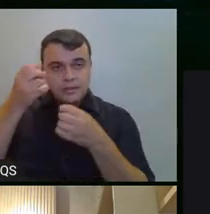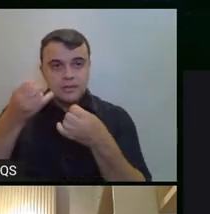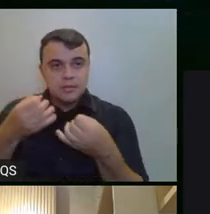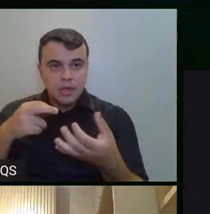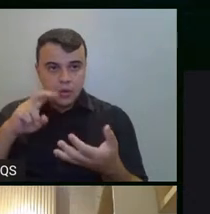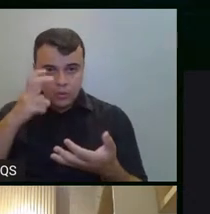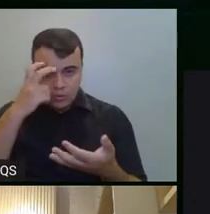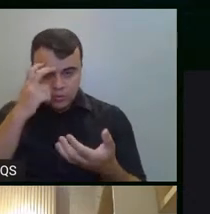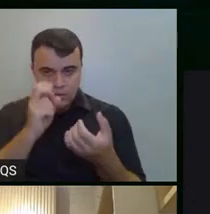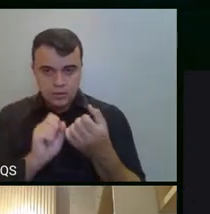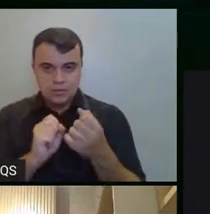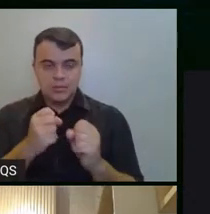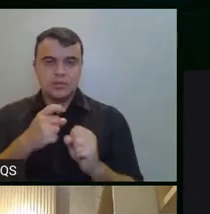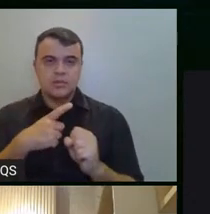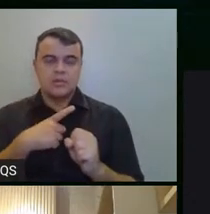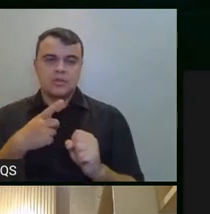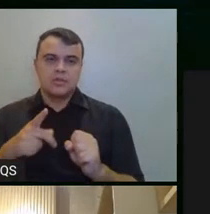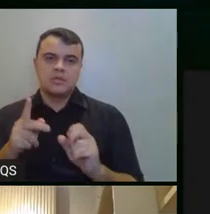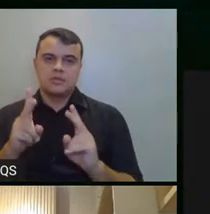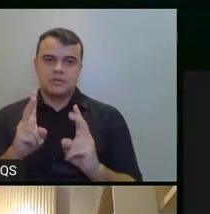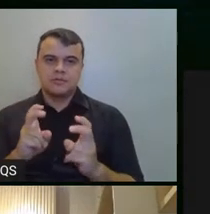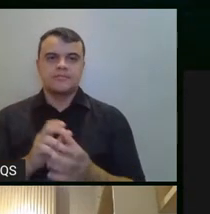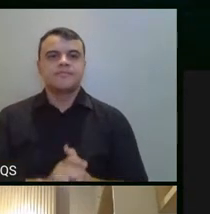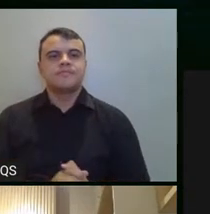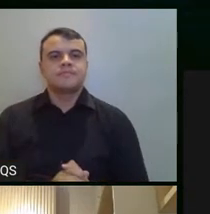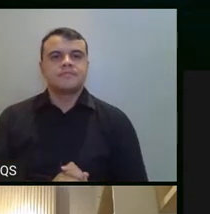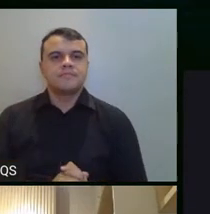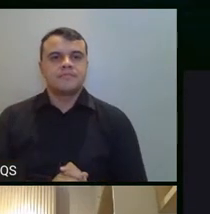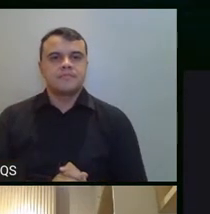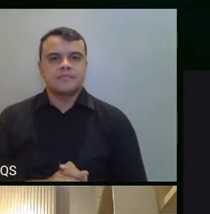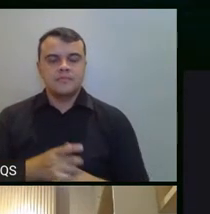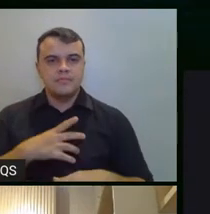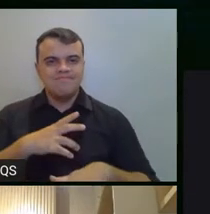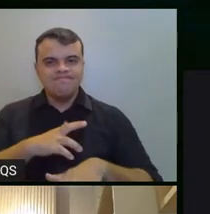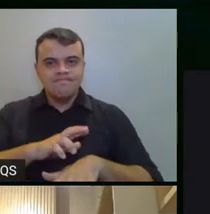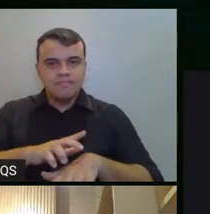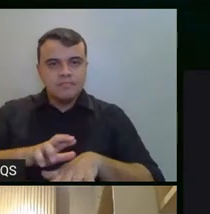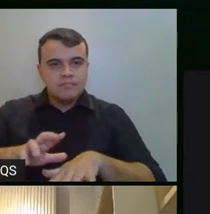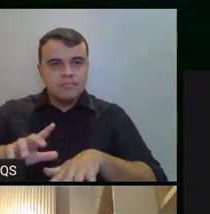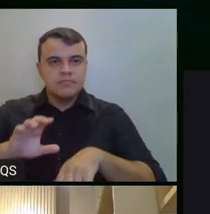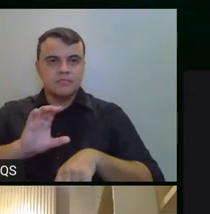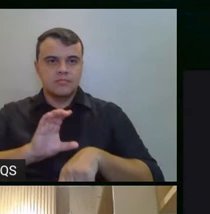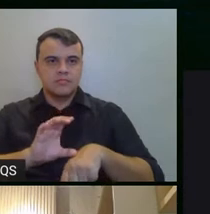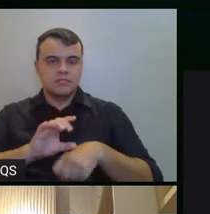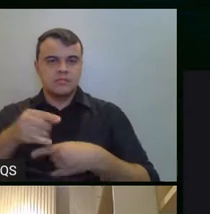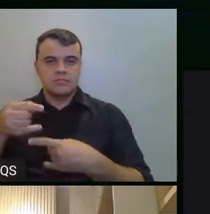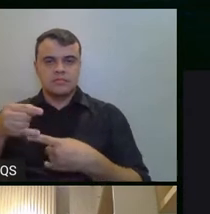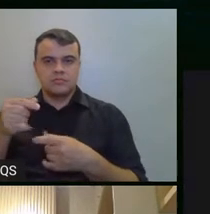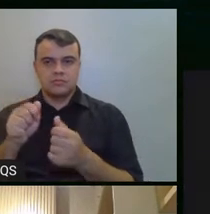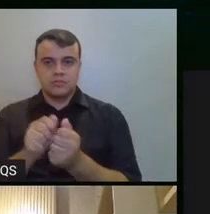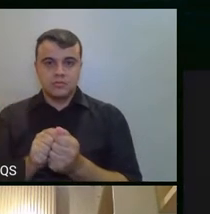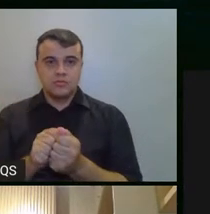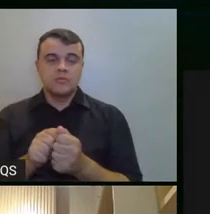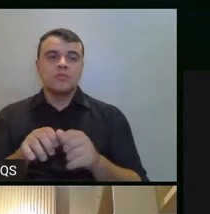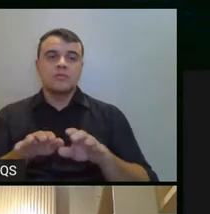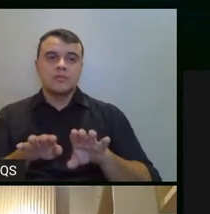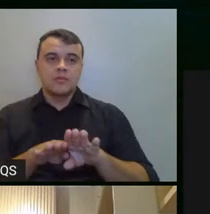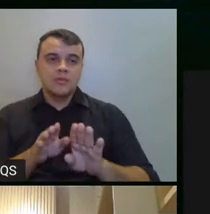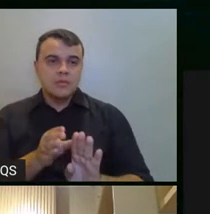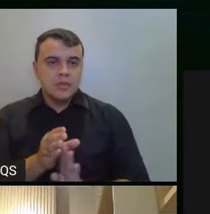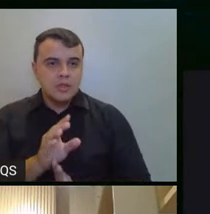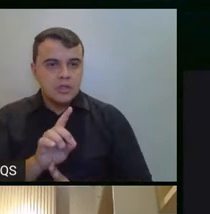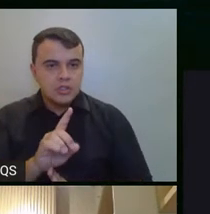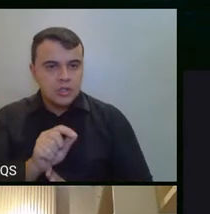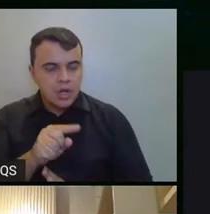da empresa com relação a esse tema então é vão ter várias mentorias junto com a impulso né inclusive dicas para